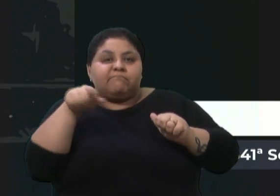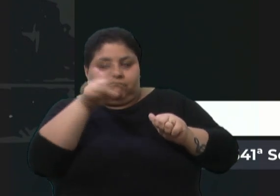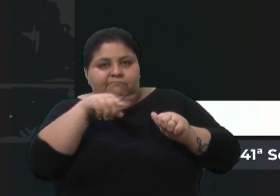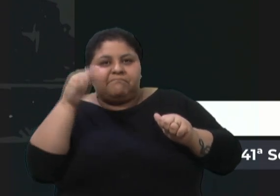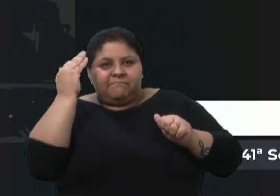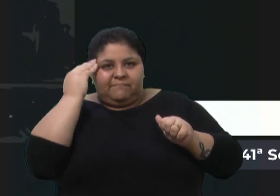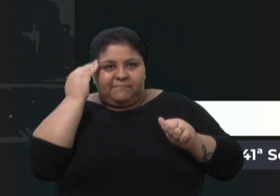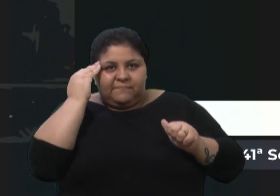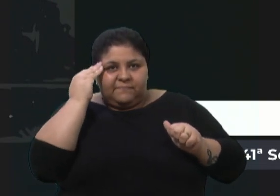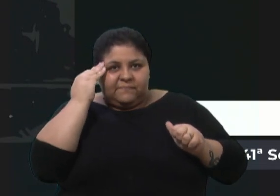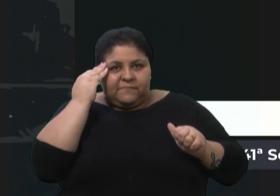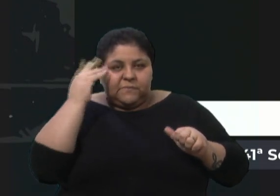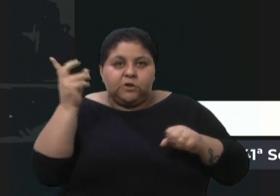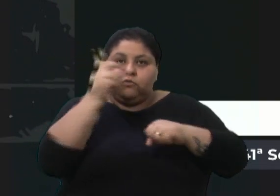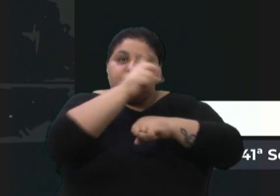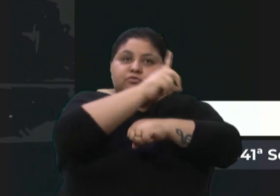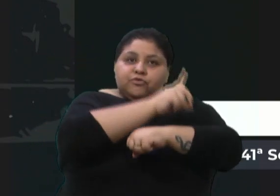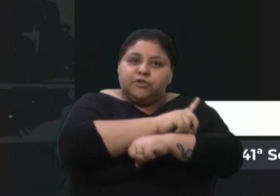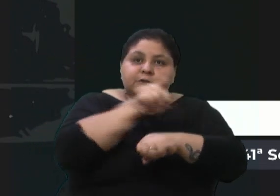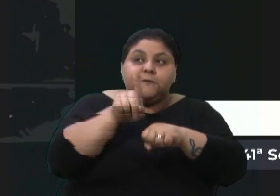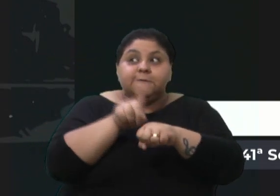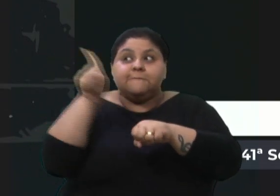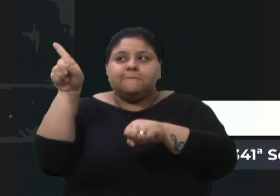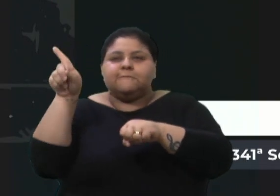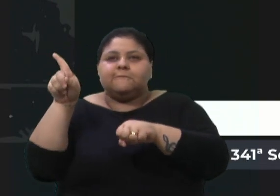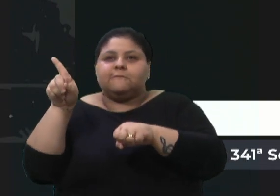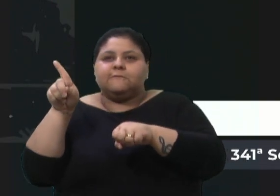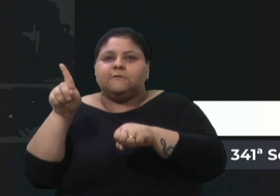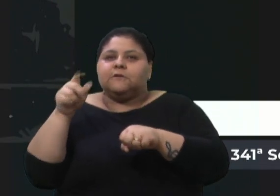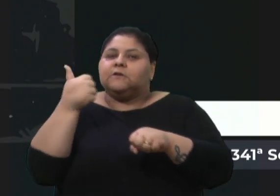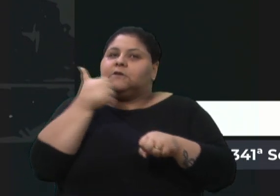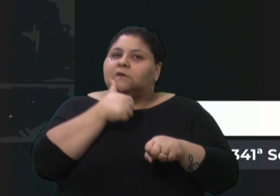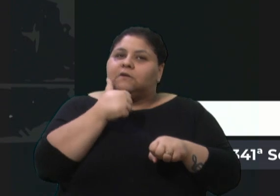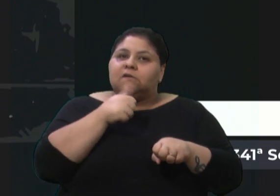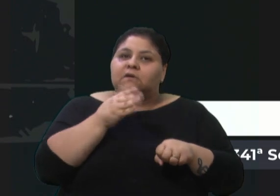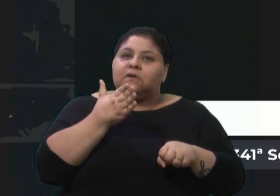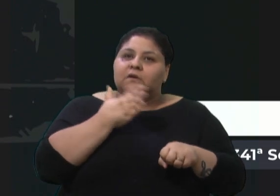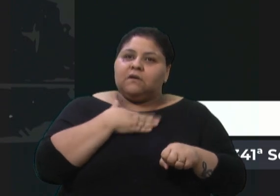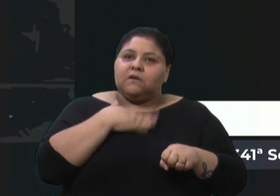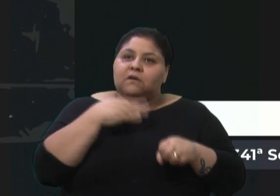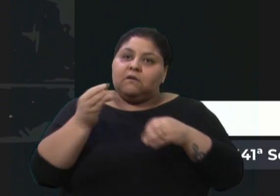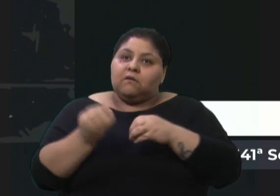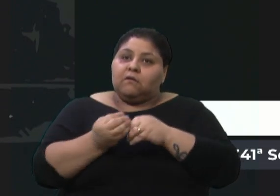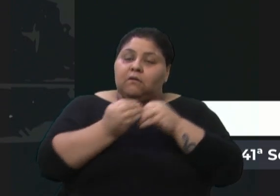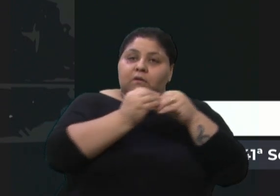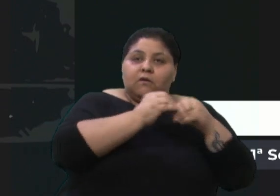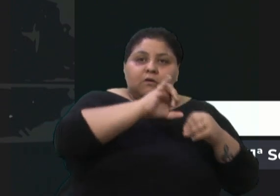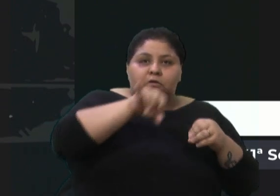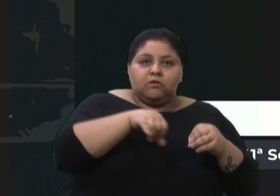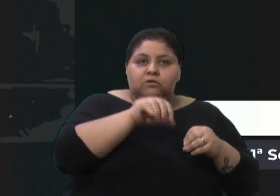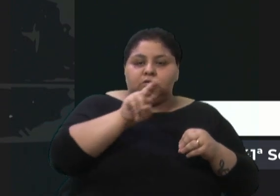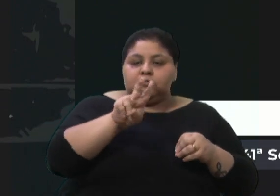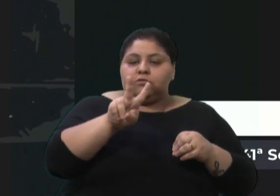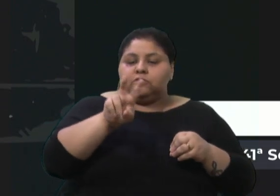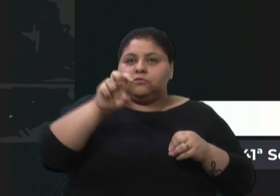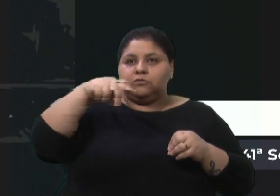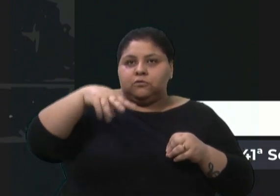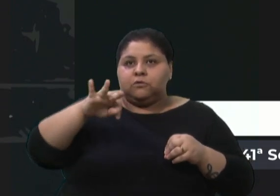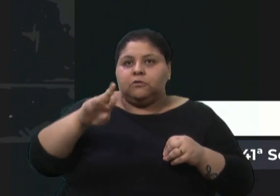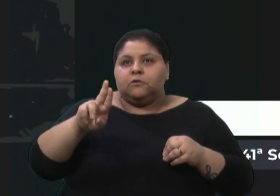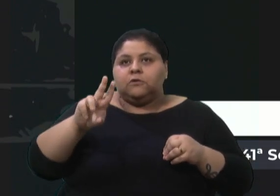No Dia Internacional da Mulher, trouxe o time do Juventude para ser ineditamente homenageado.